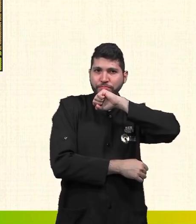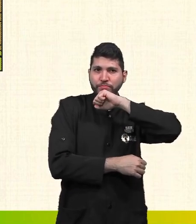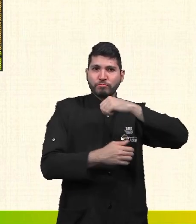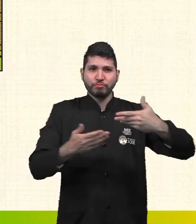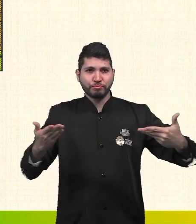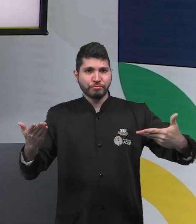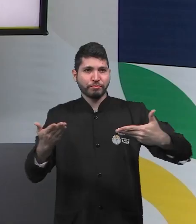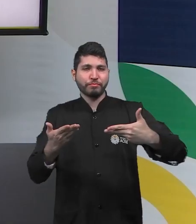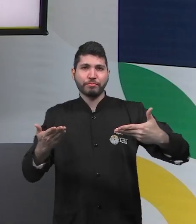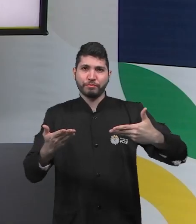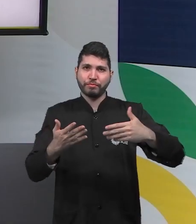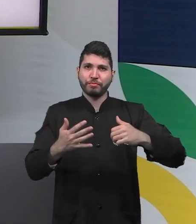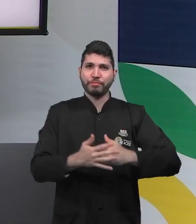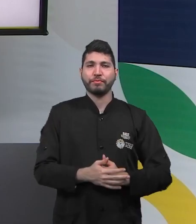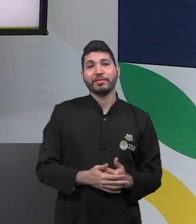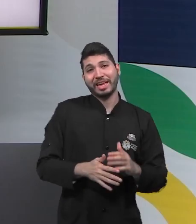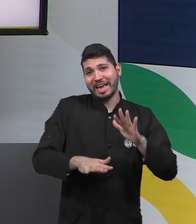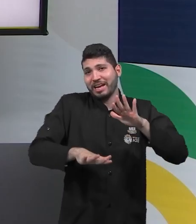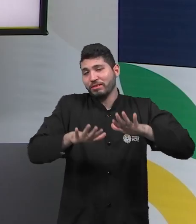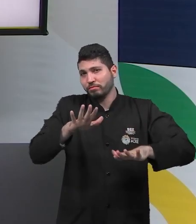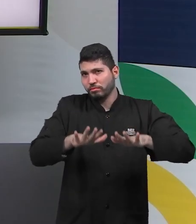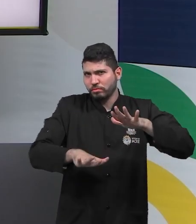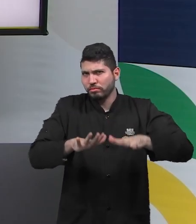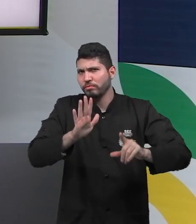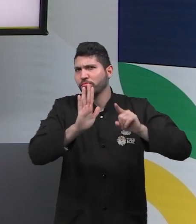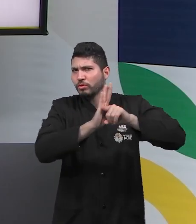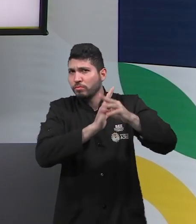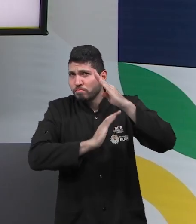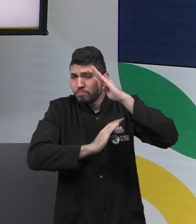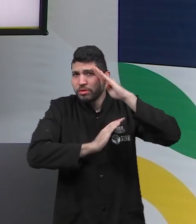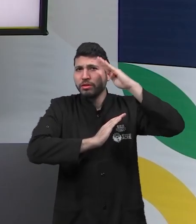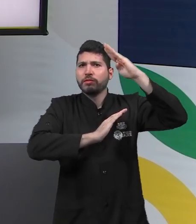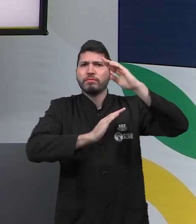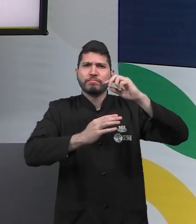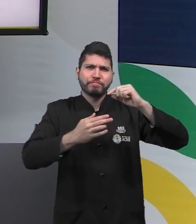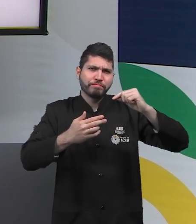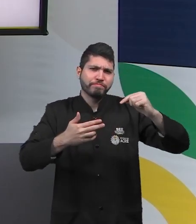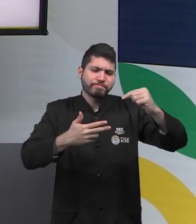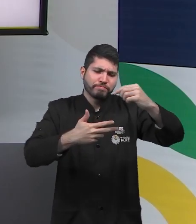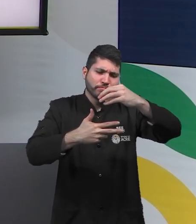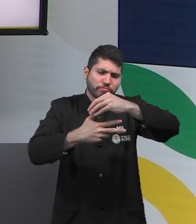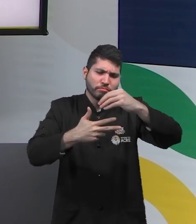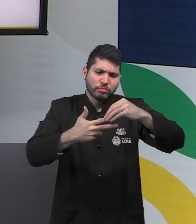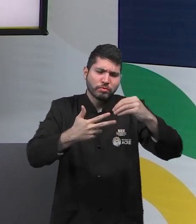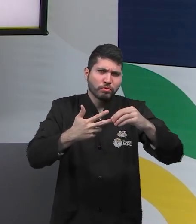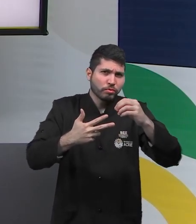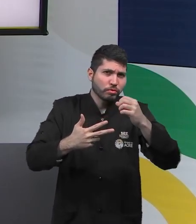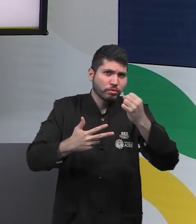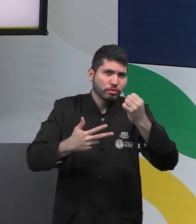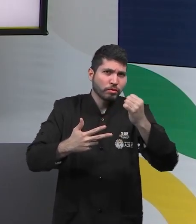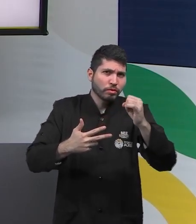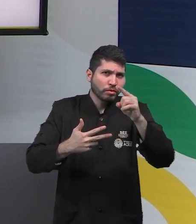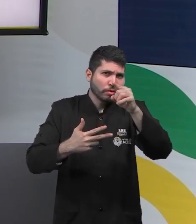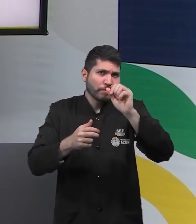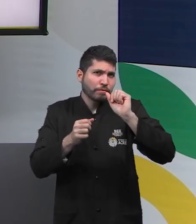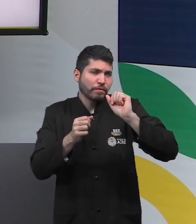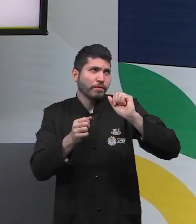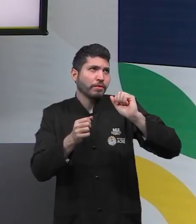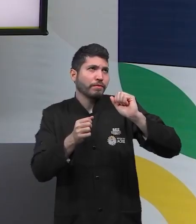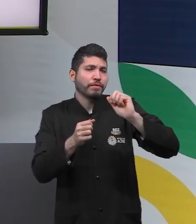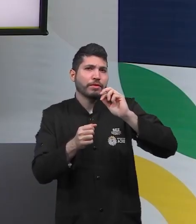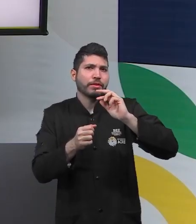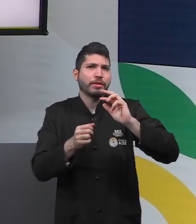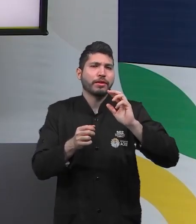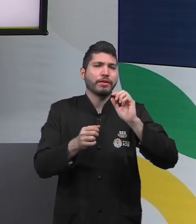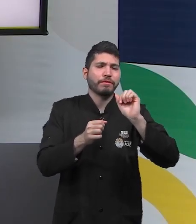Infelizmente, em algumas questões, principalmente no Enem, quando você for resolver algum tipo de atividade, eles não vão,